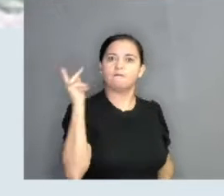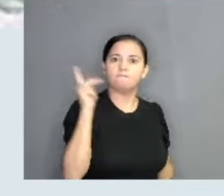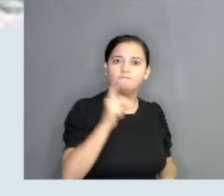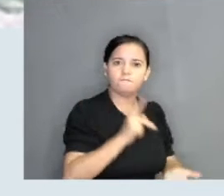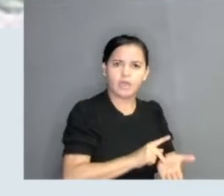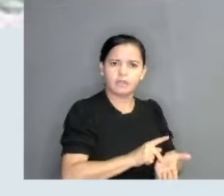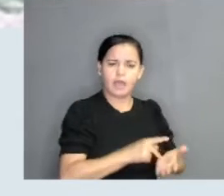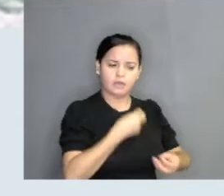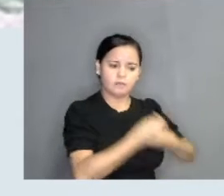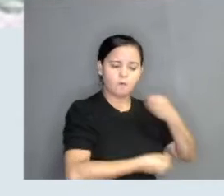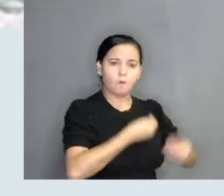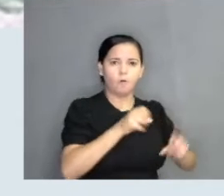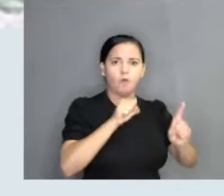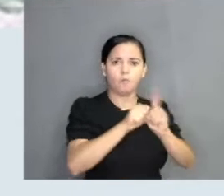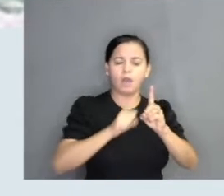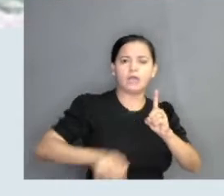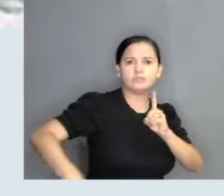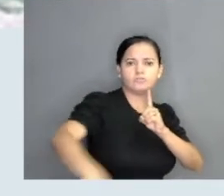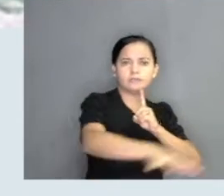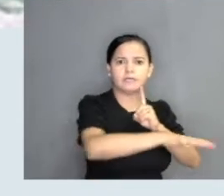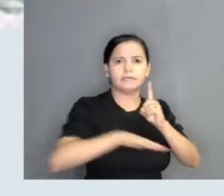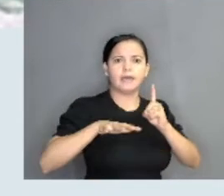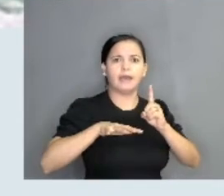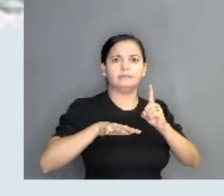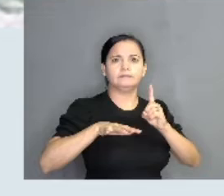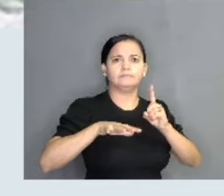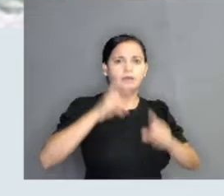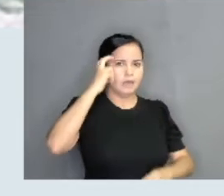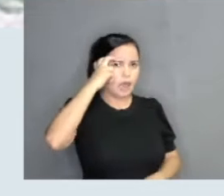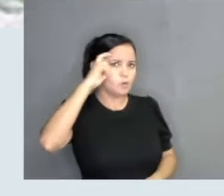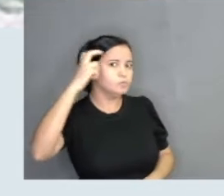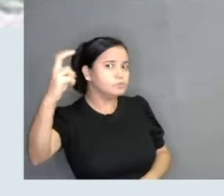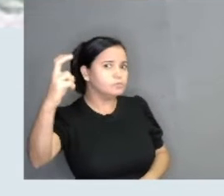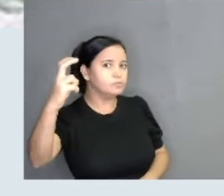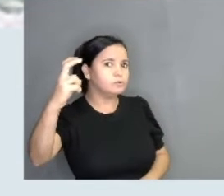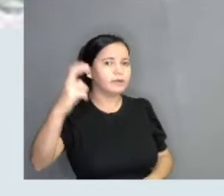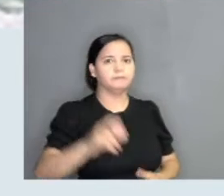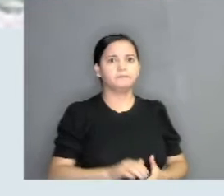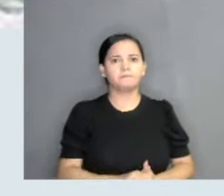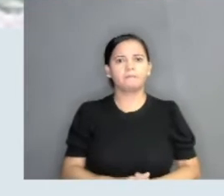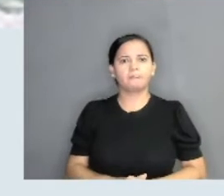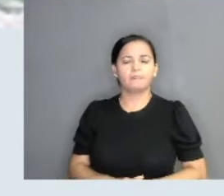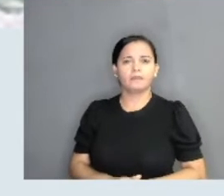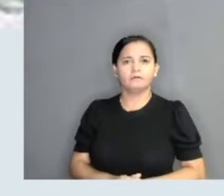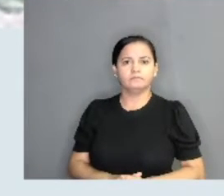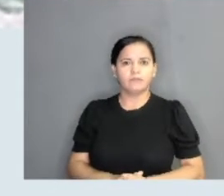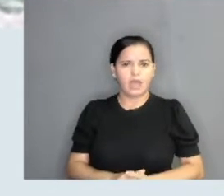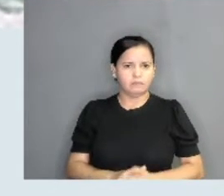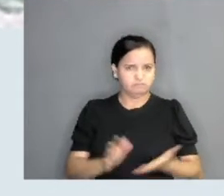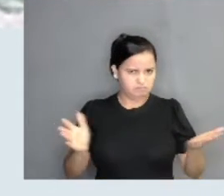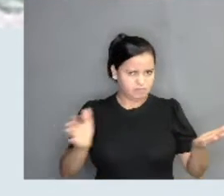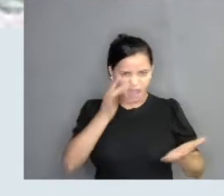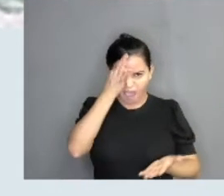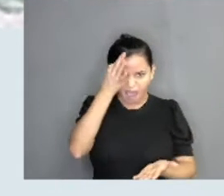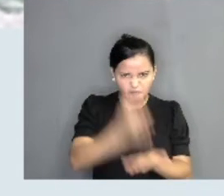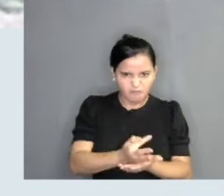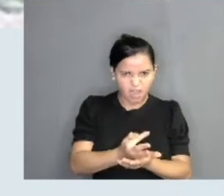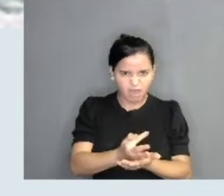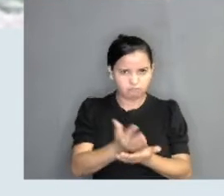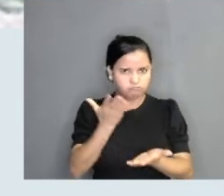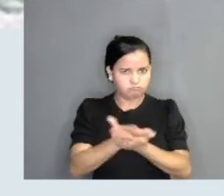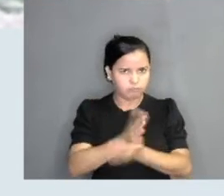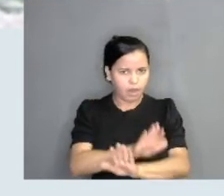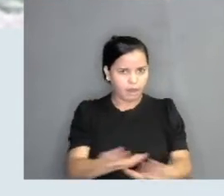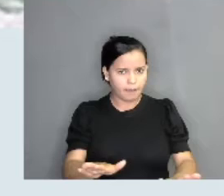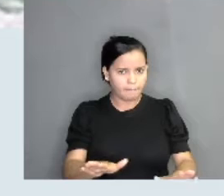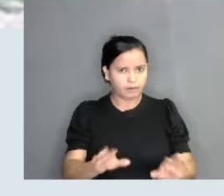era a sociedade, a cultura, né? Iria não totalmente excluir a fé, mas ter um